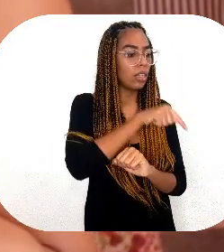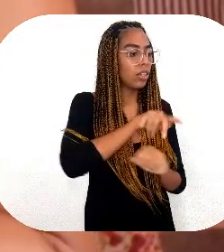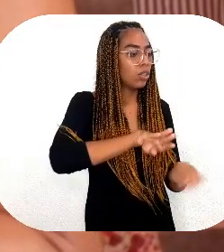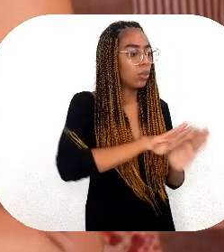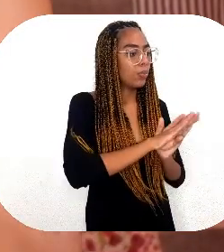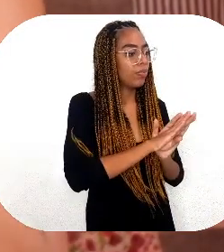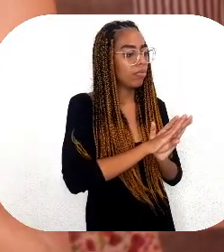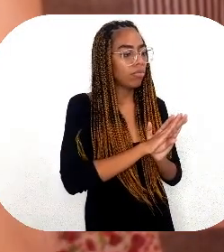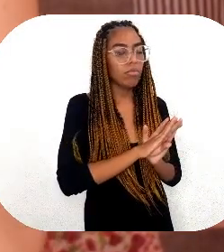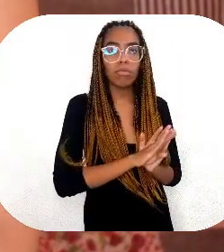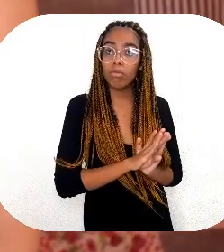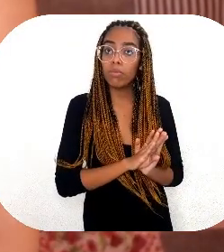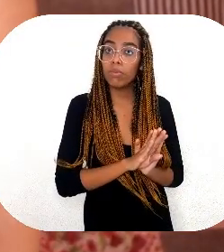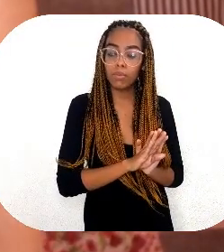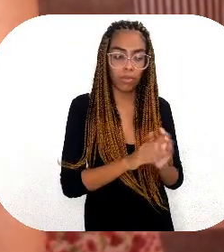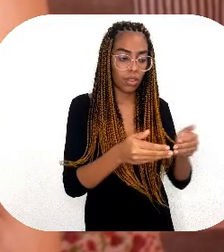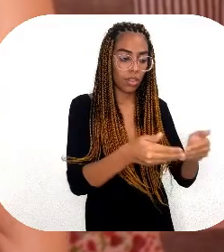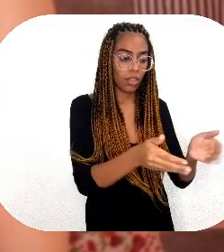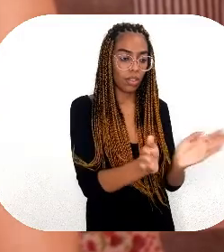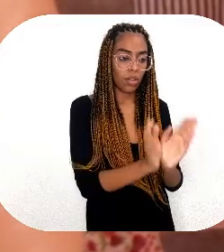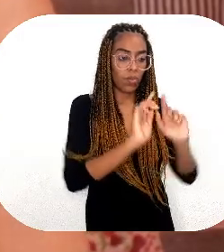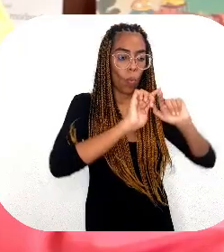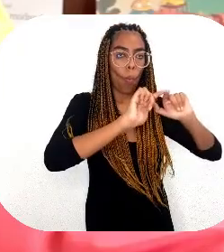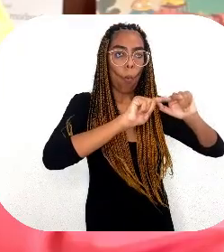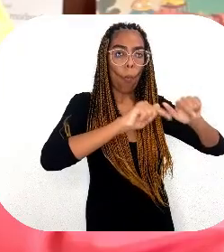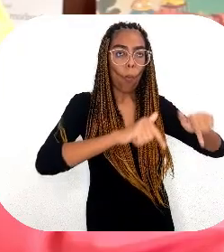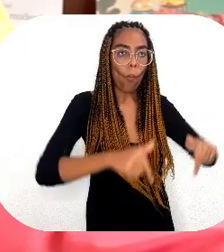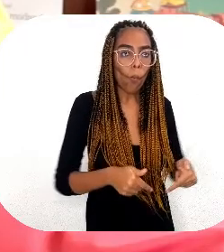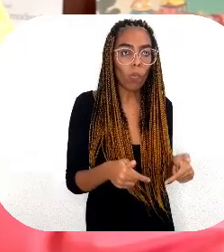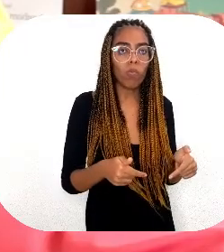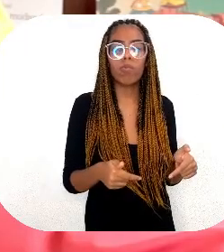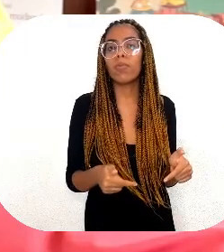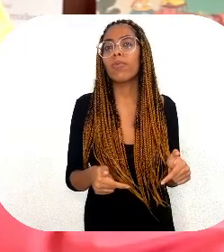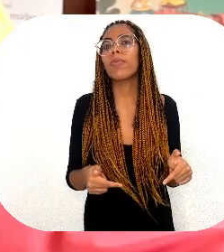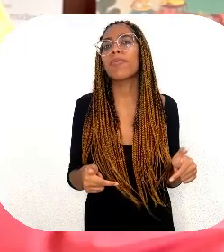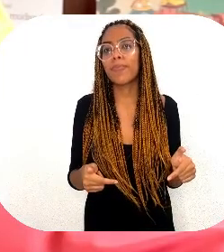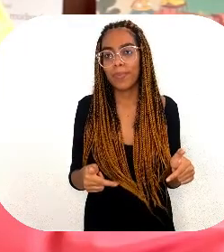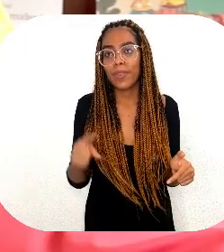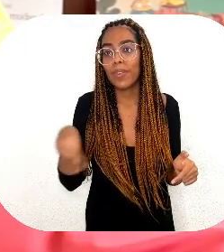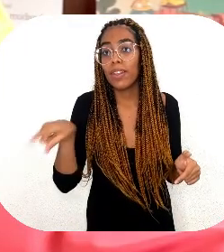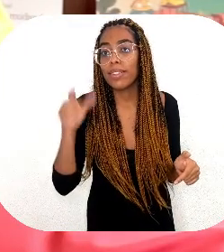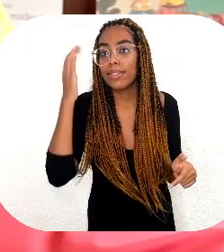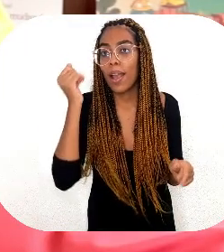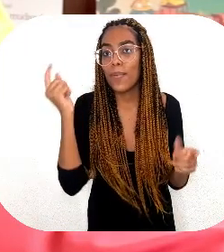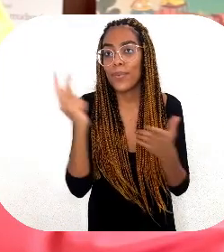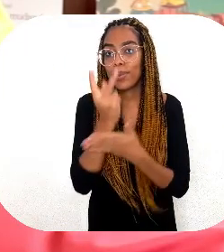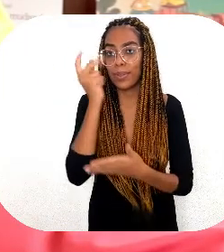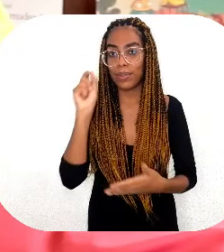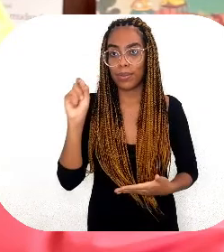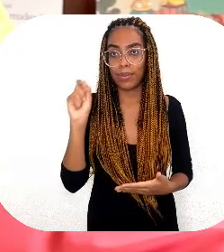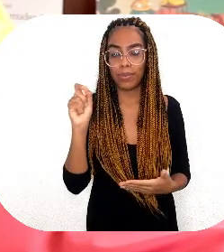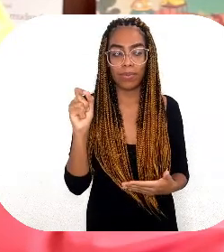até a sacristia para ver o tal do Gê. Quando chegou lá, a panela estava